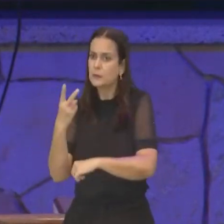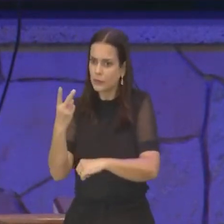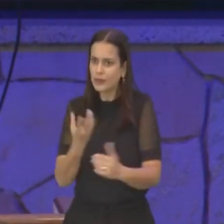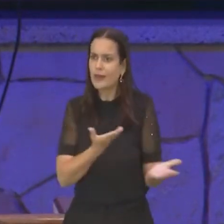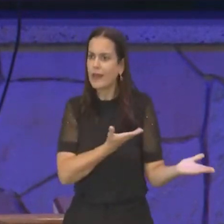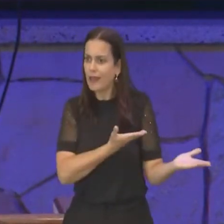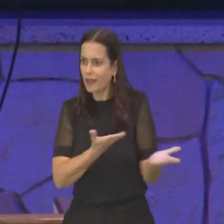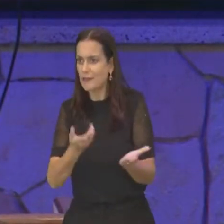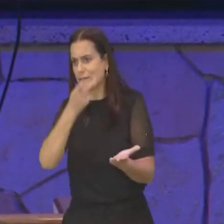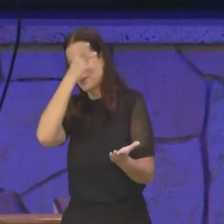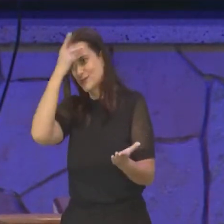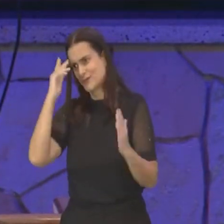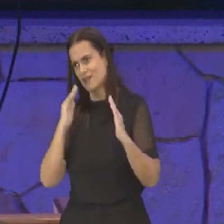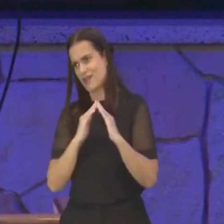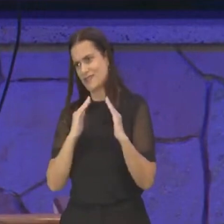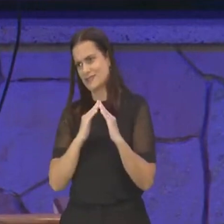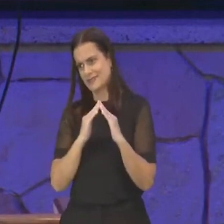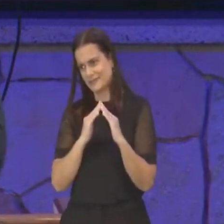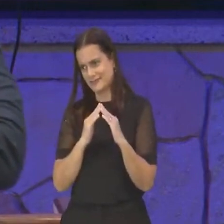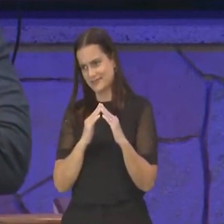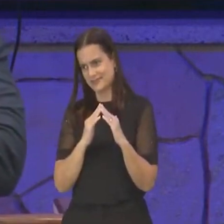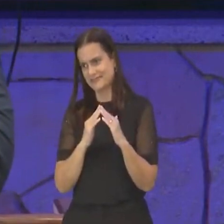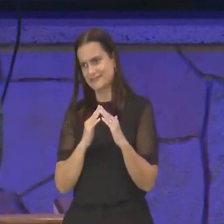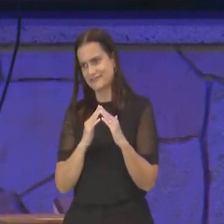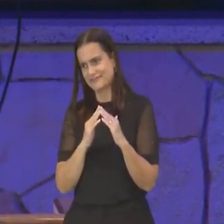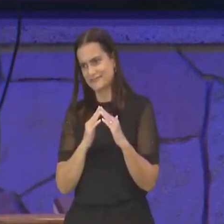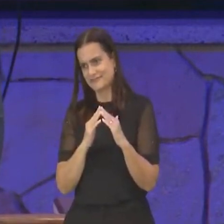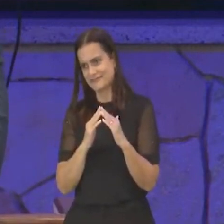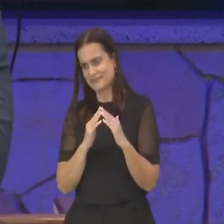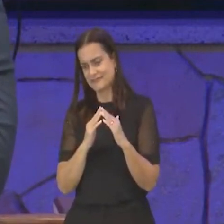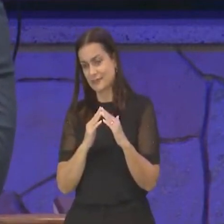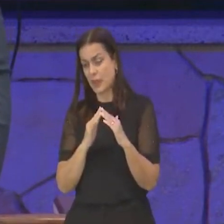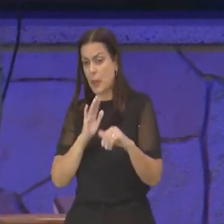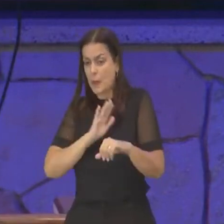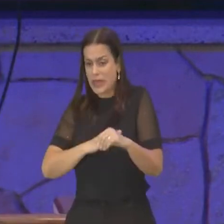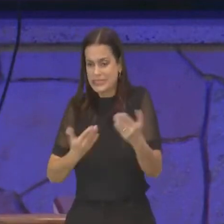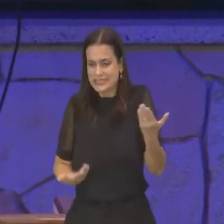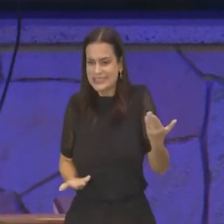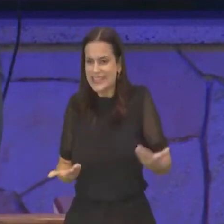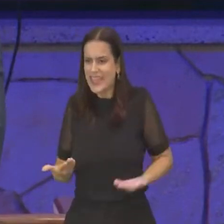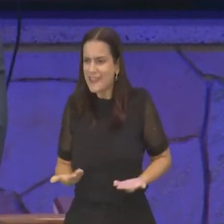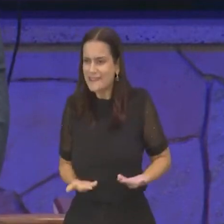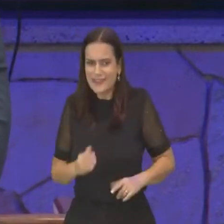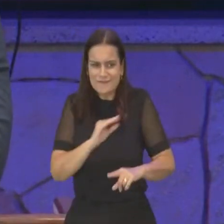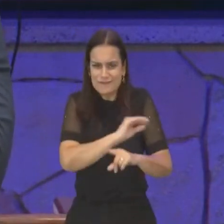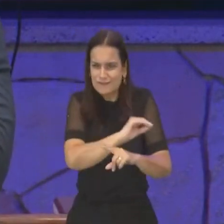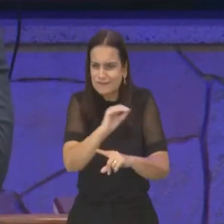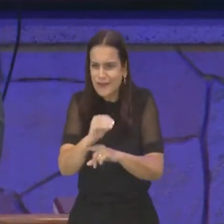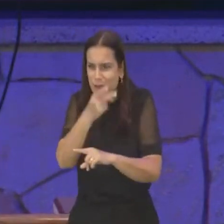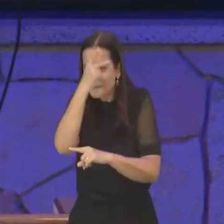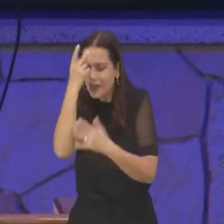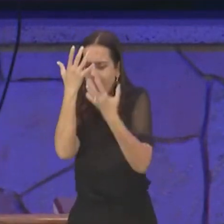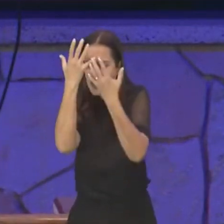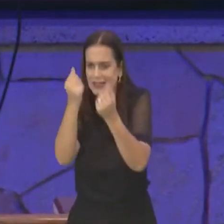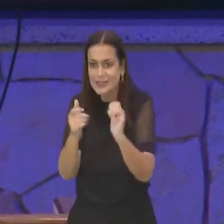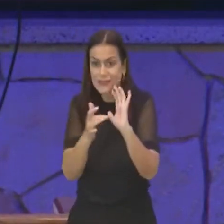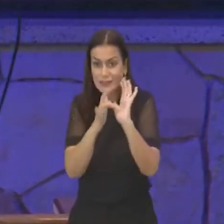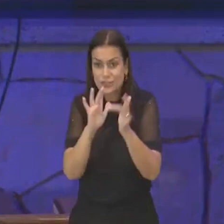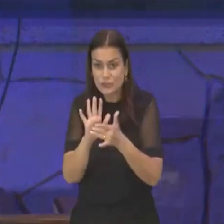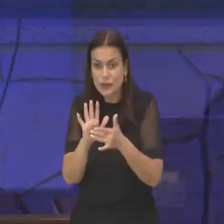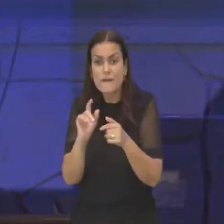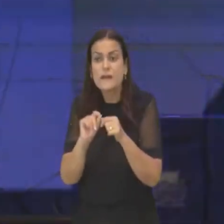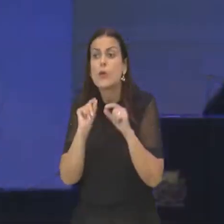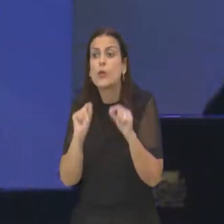hospitalidade. E aí quando esses servos, essas pessoas aceitavam a Cristo, o que eles